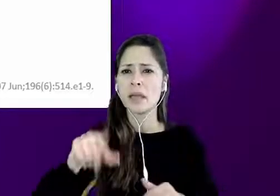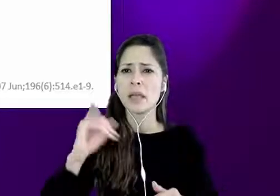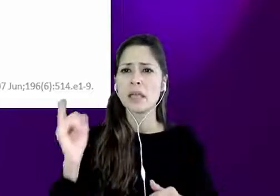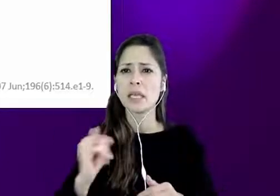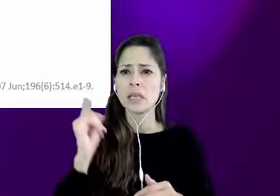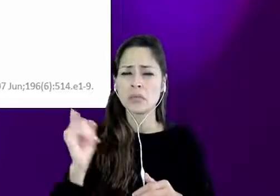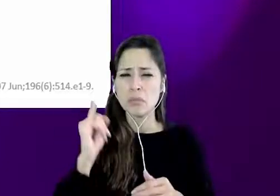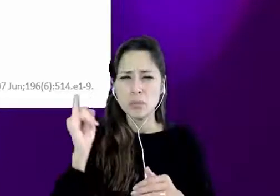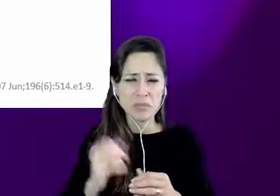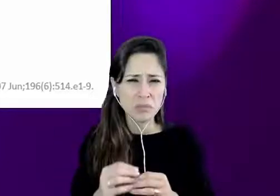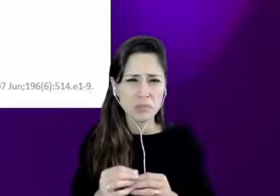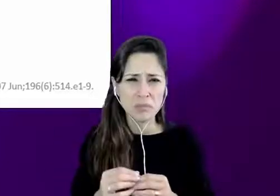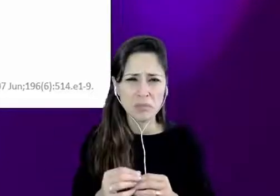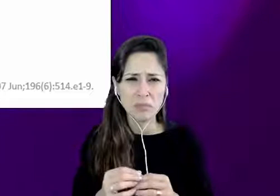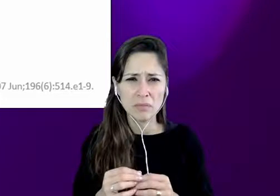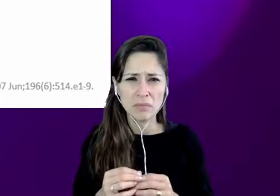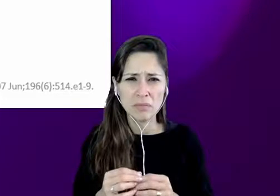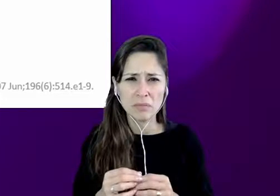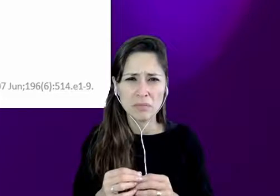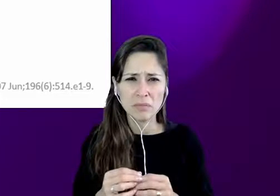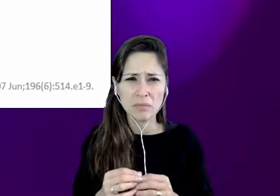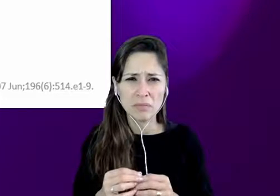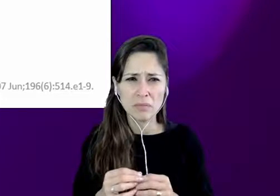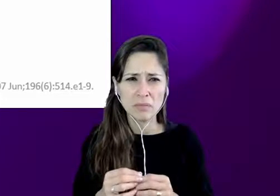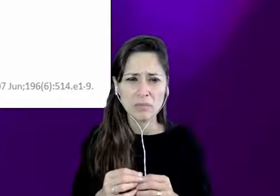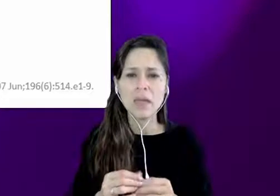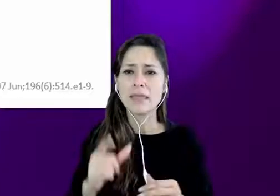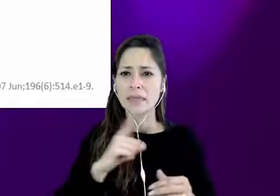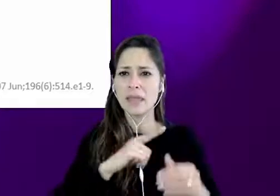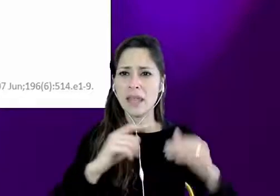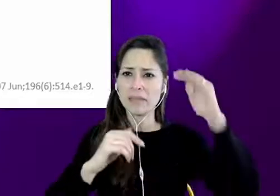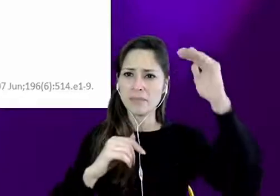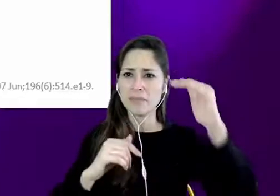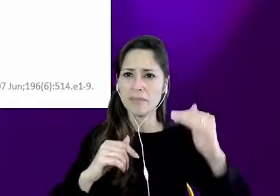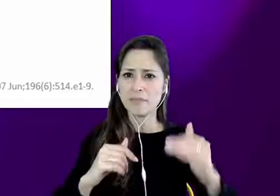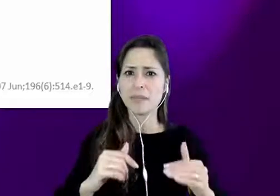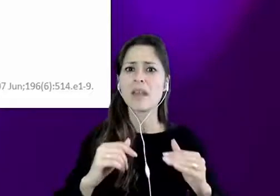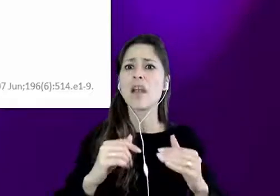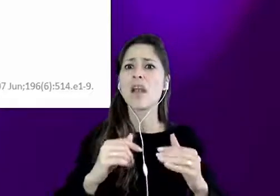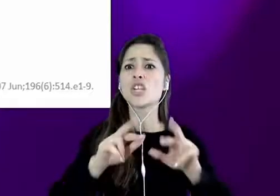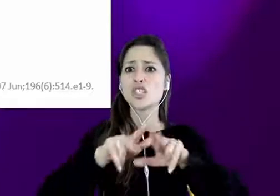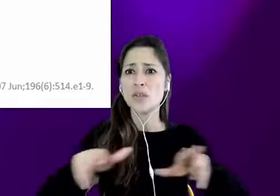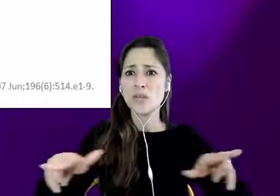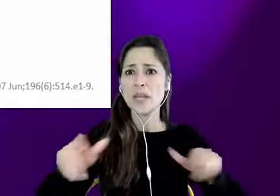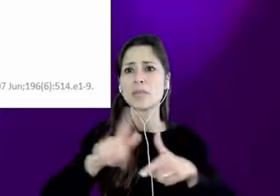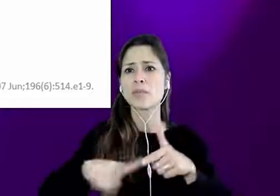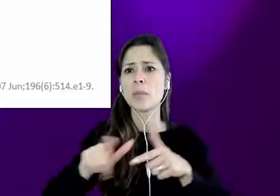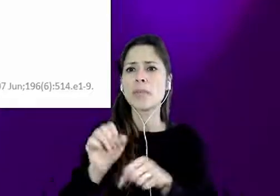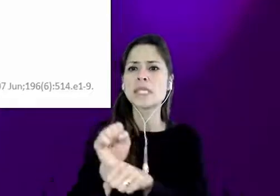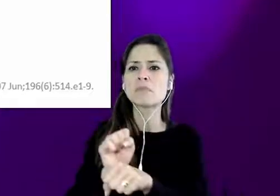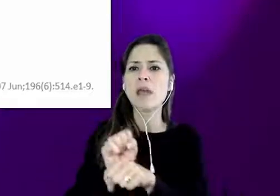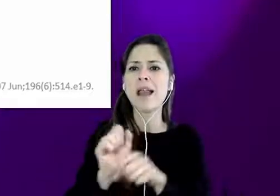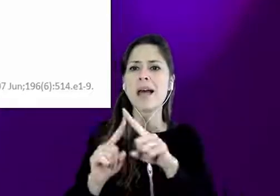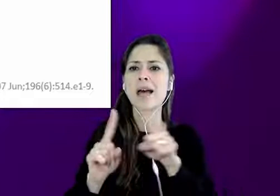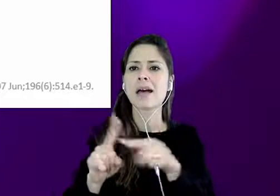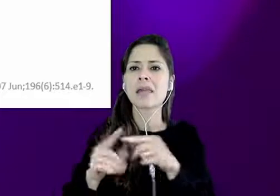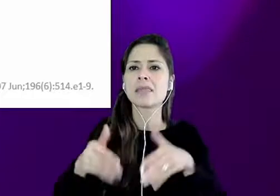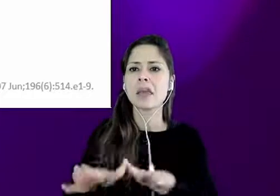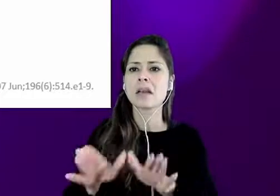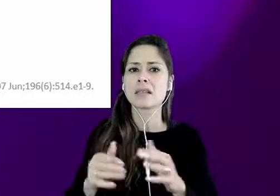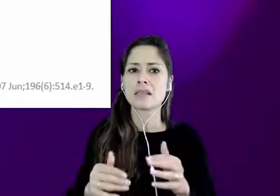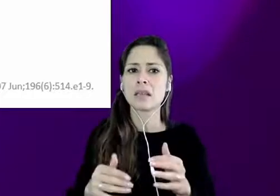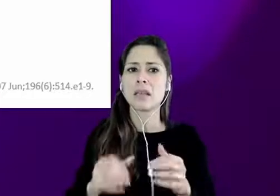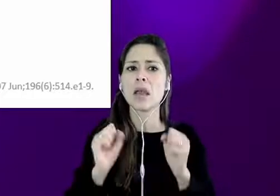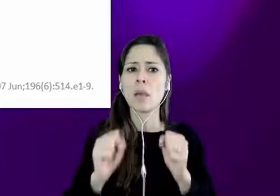diapositivo estão listados aí todos os problemas que podem acontecer enquanto eu aguardo E posso destacar aí o próprio descolamento prematuro